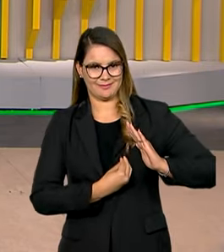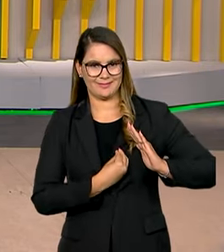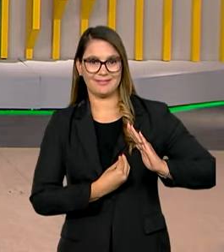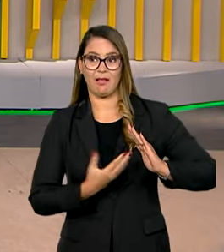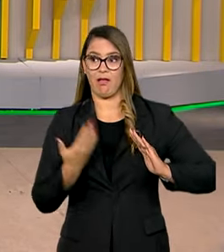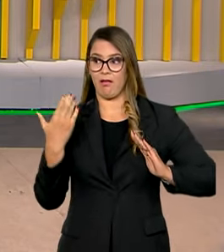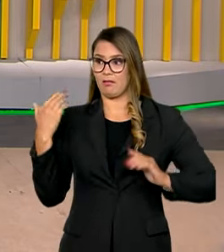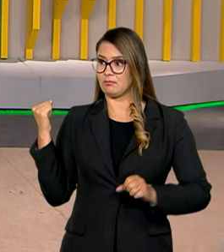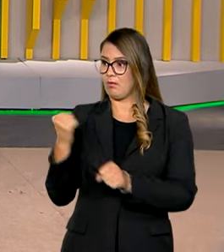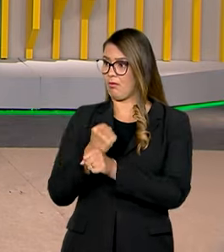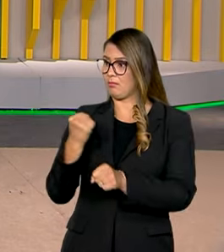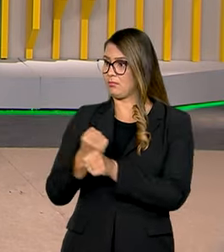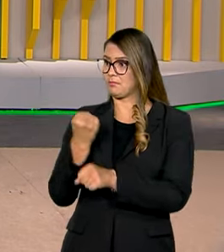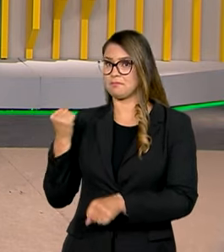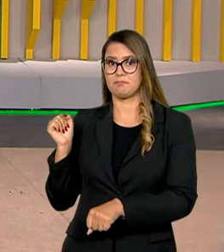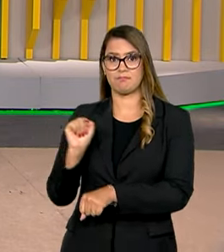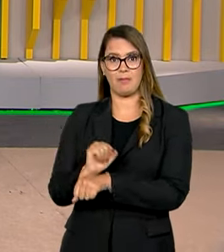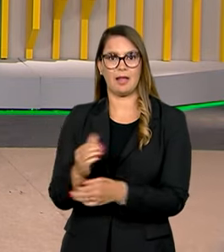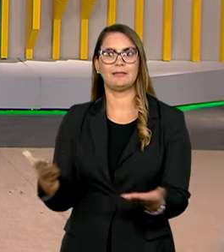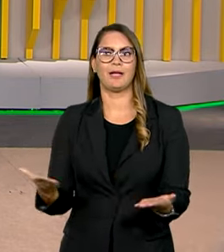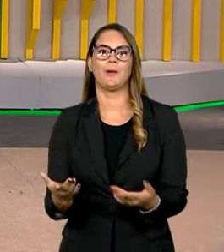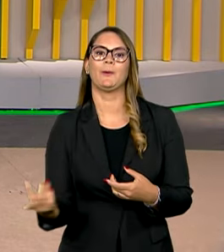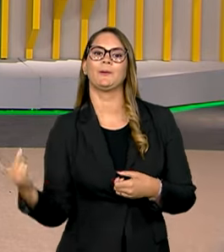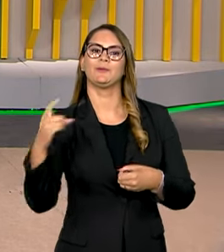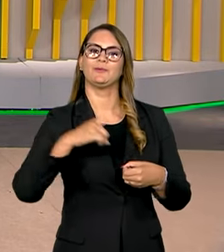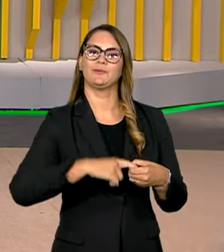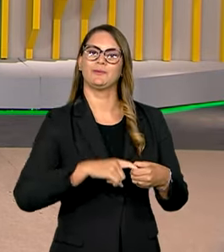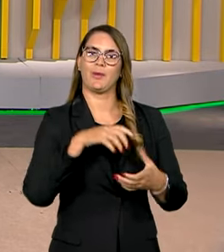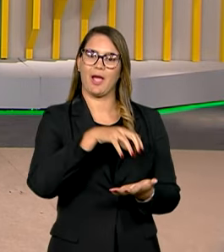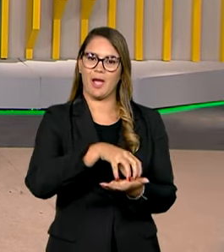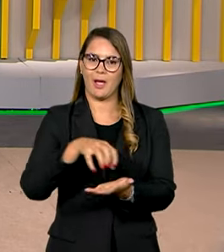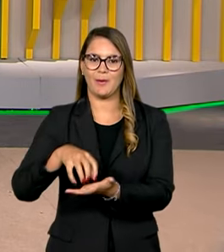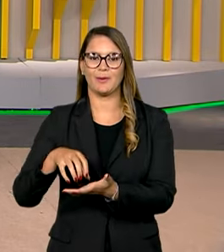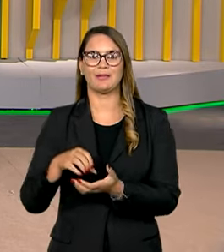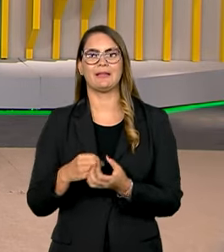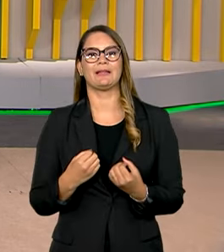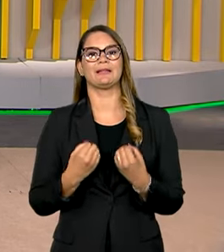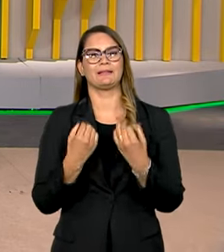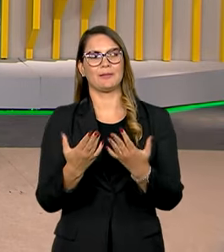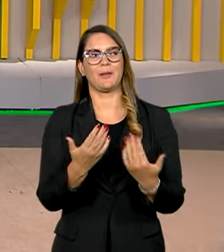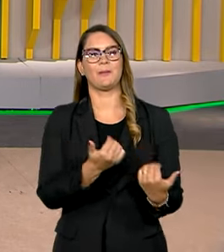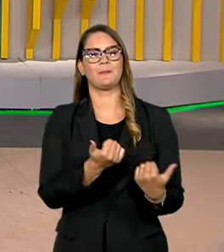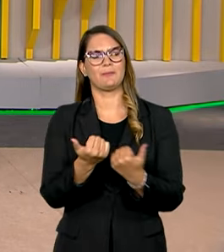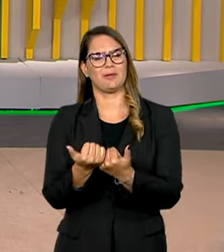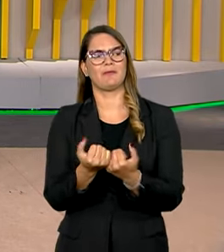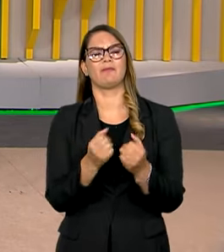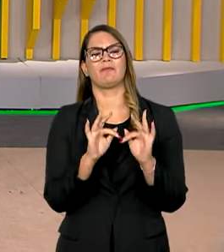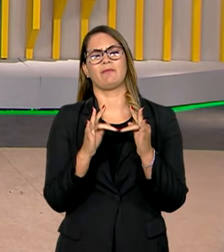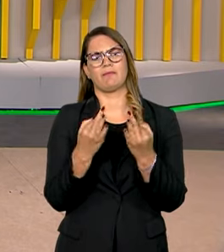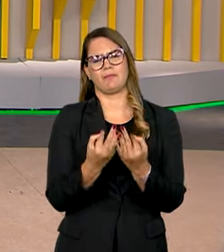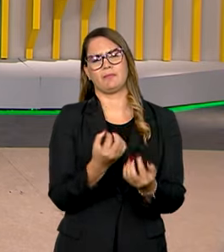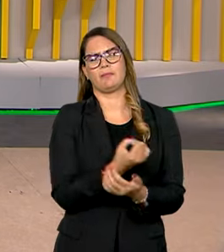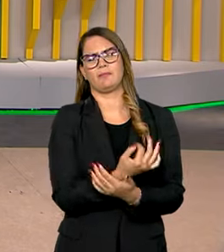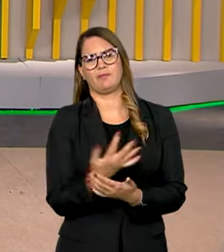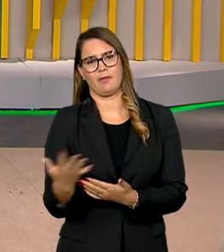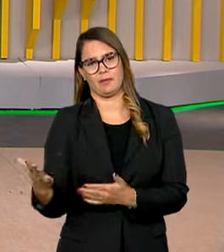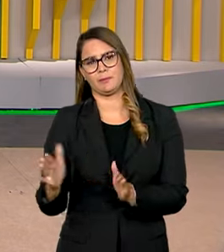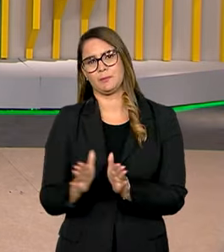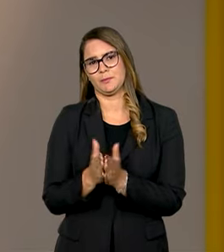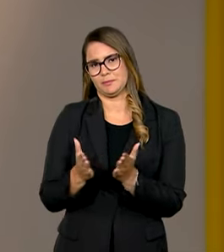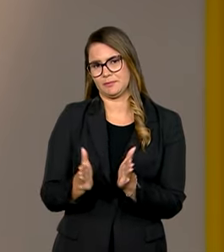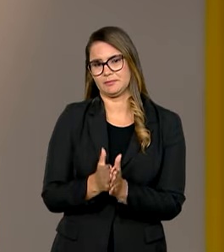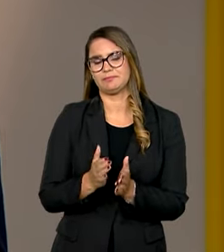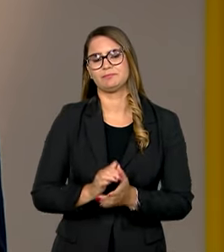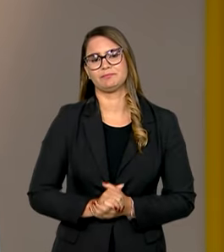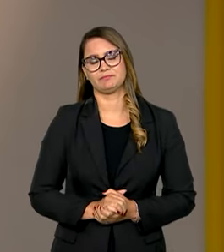que antes estavam paralisadas foram retomadas e as unidades entregues beneficiaram muitas famílias de baixa renda.